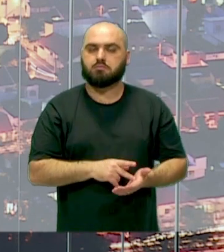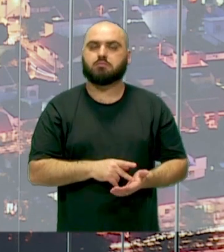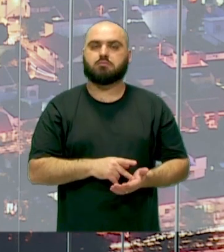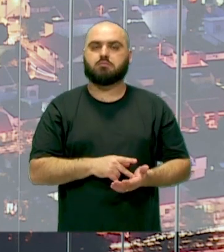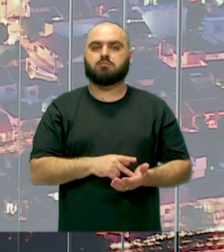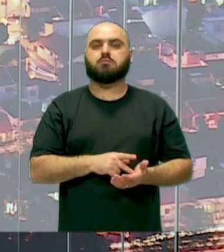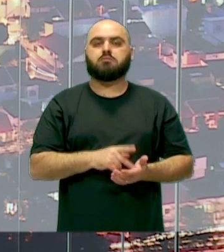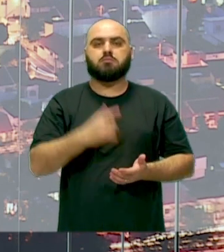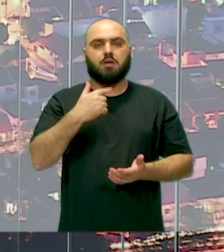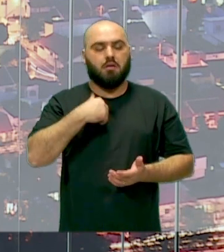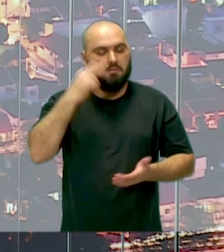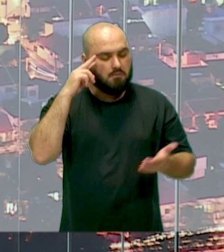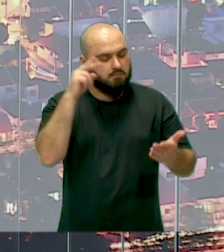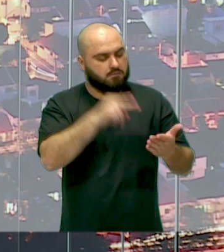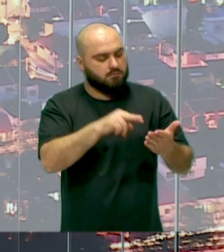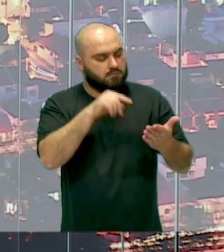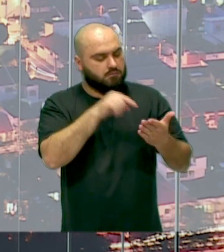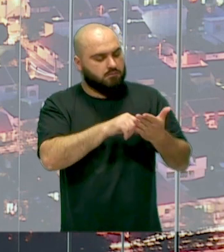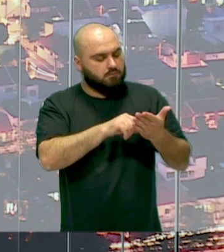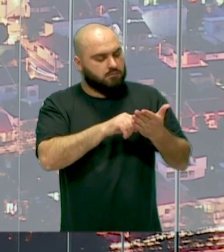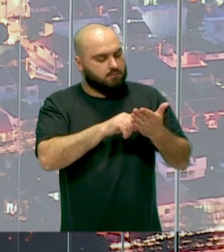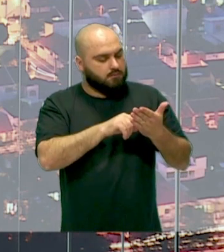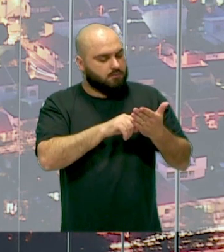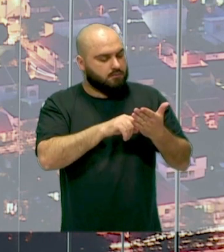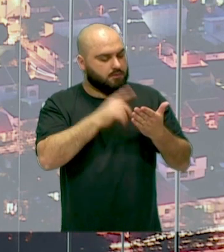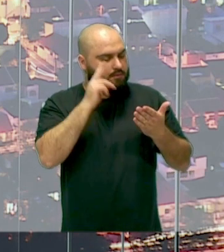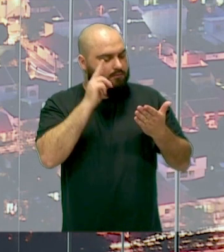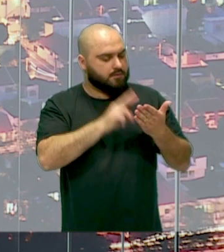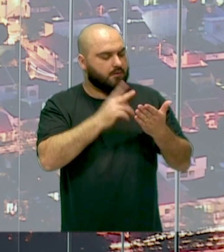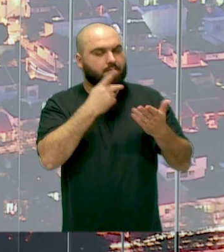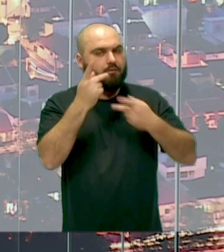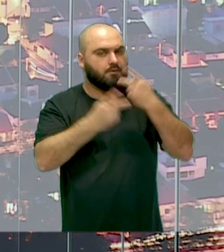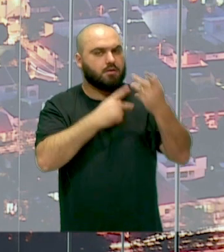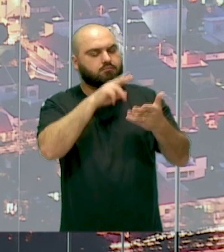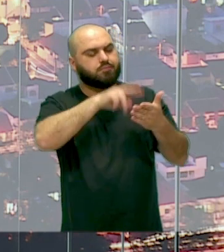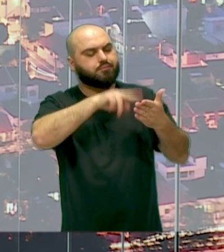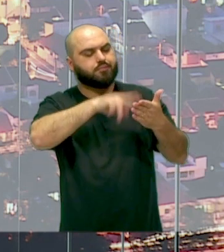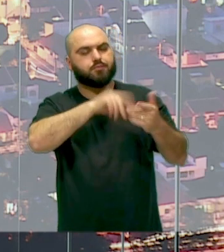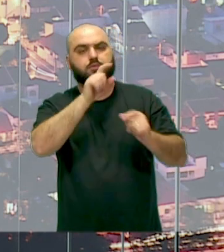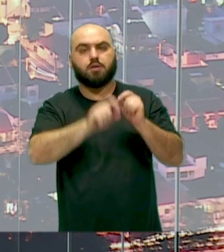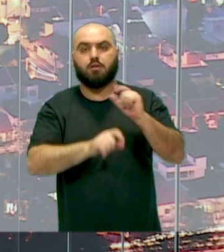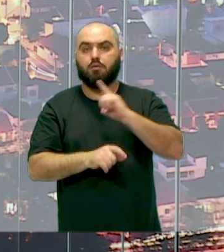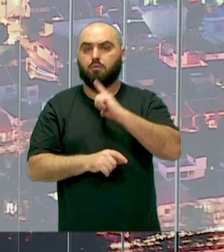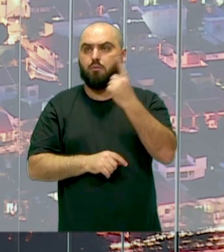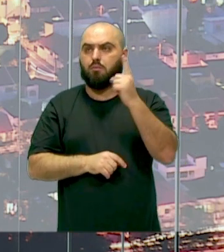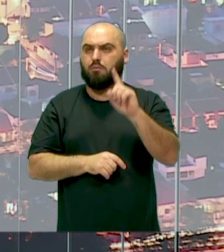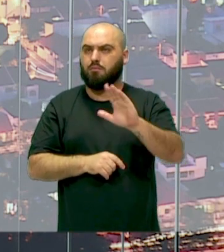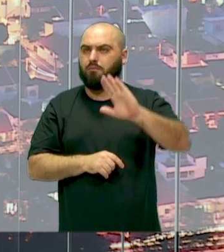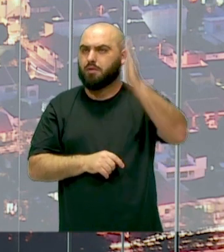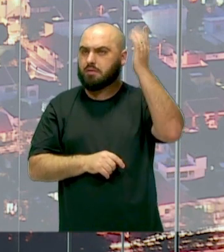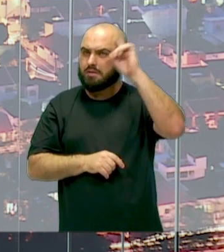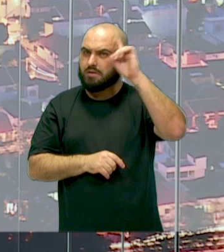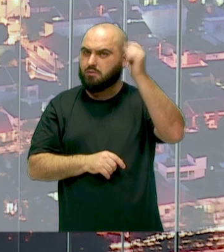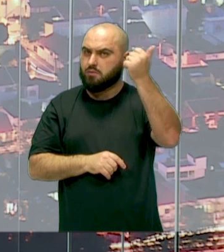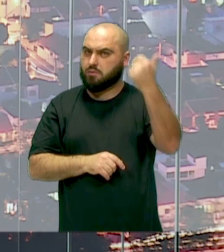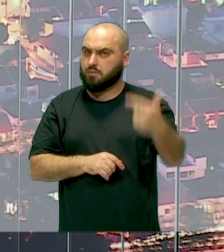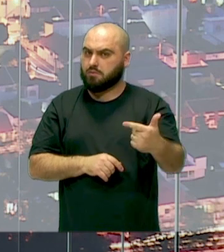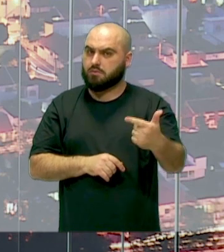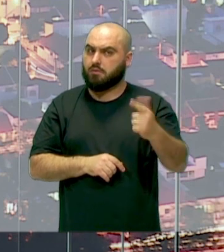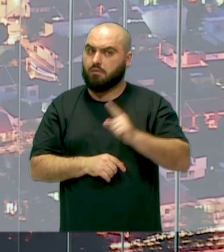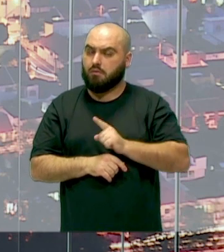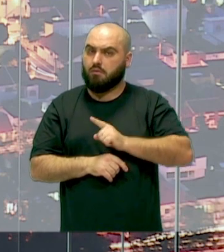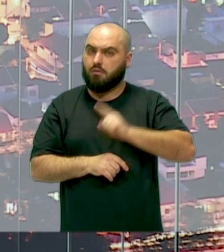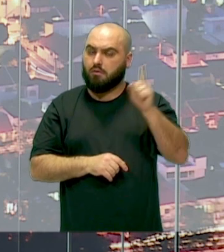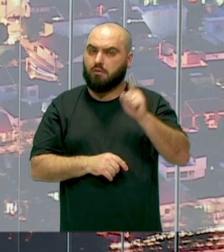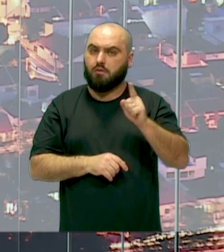Eu estava vendo aqui, até selecionei para falar um pouquinho, né? Tem um evento, acho que é dia 12, no Centro de